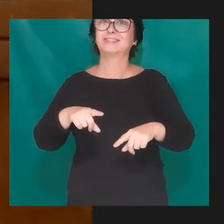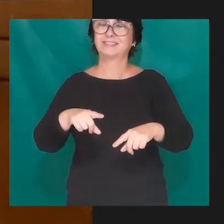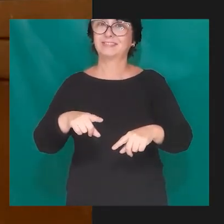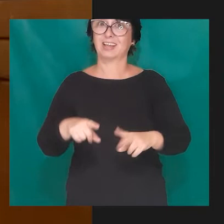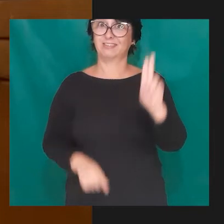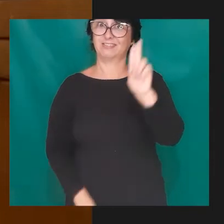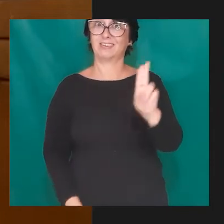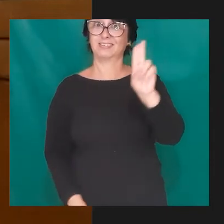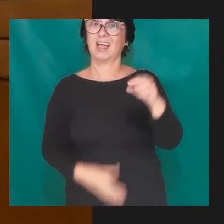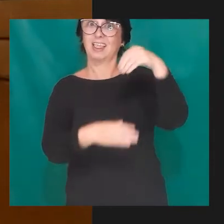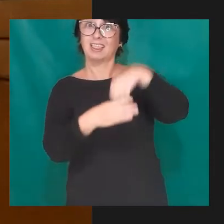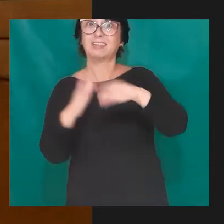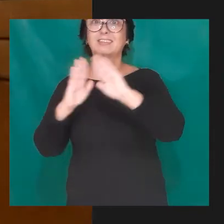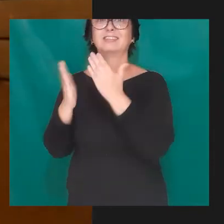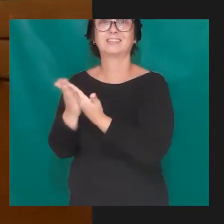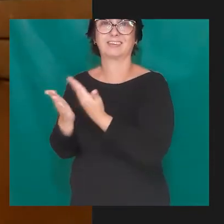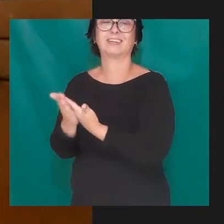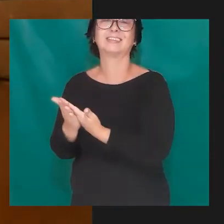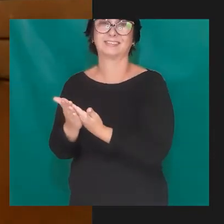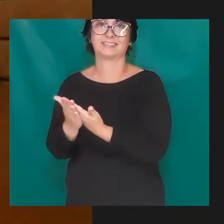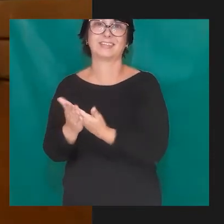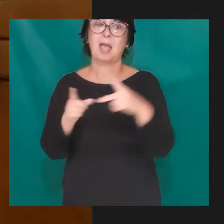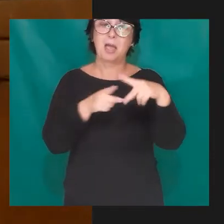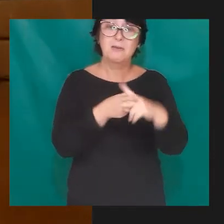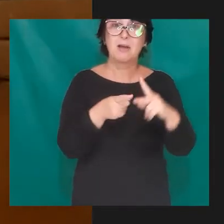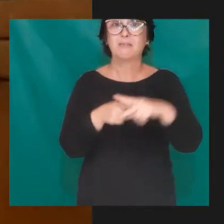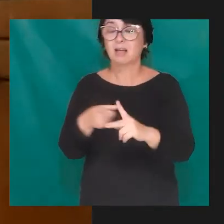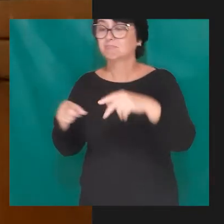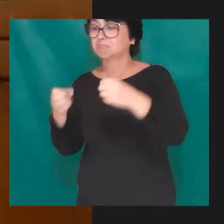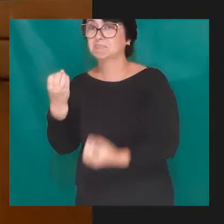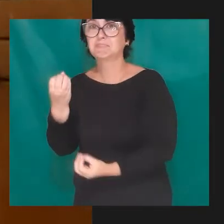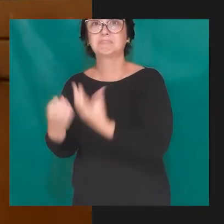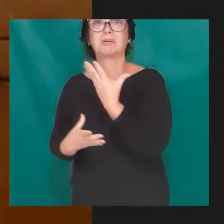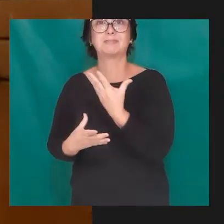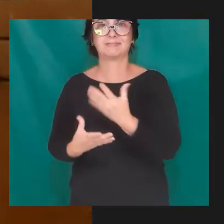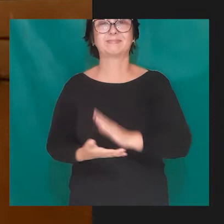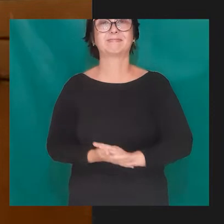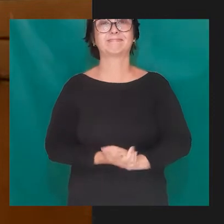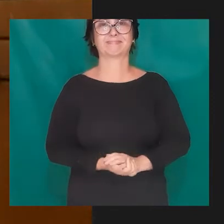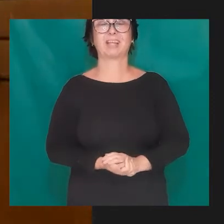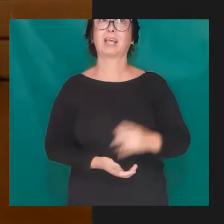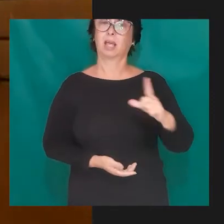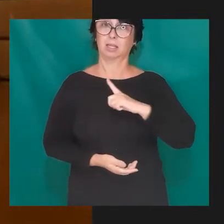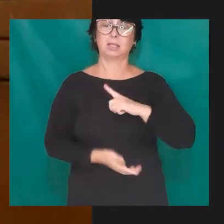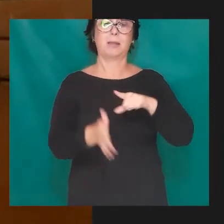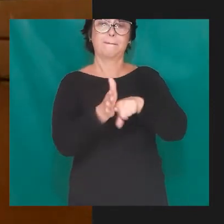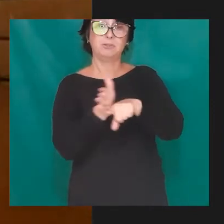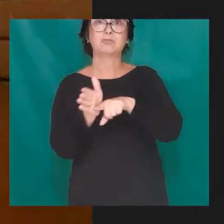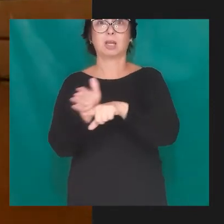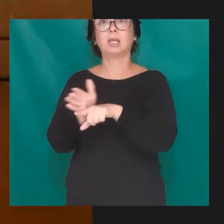gente monta as coisas todas na fábrica. Então, existe toda uma pesquisa ainda, inclusive para a